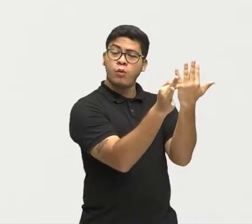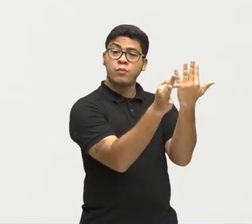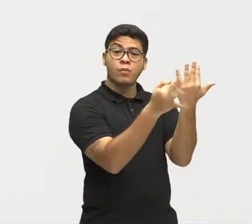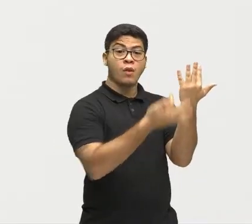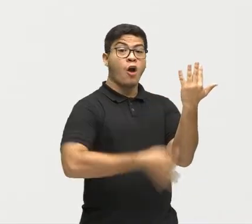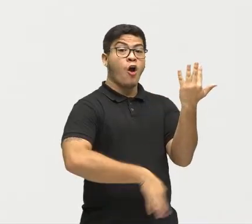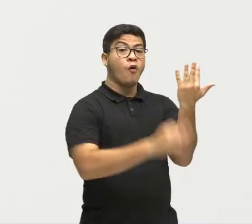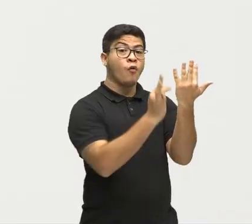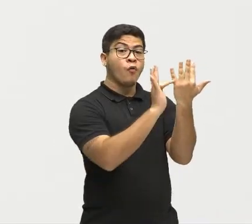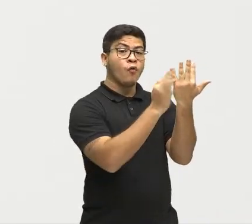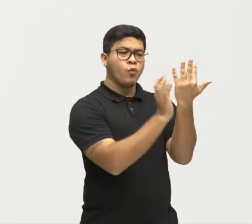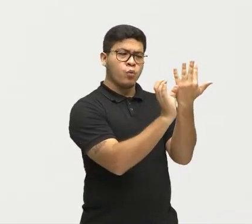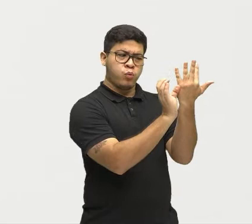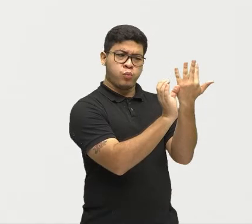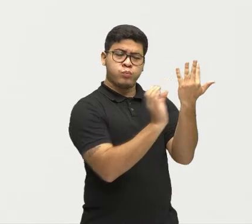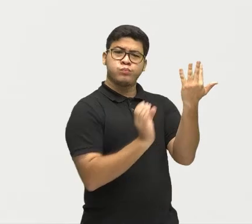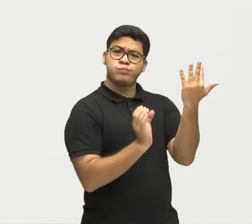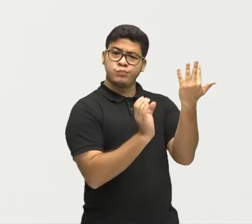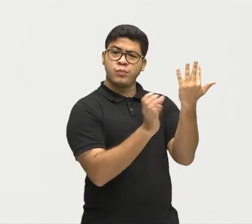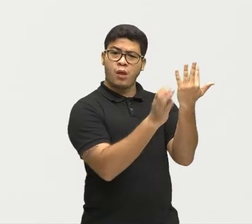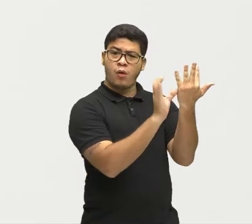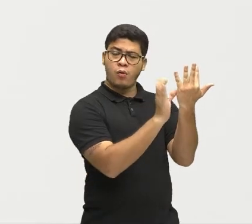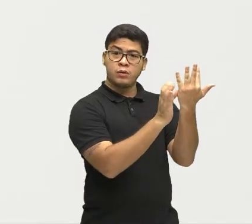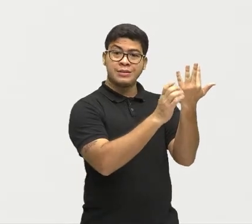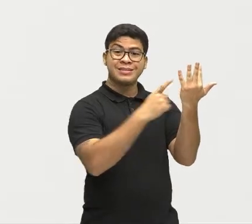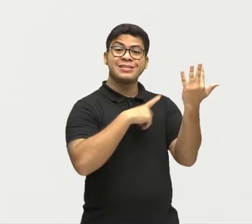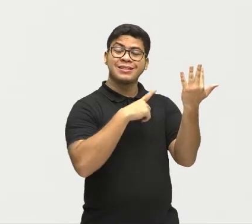Então, a gente vai ter, marquei aqui o caule